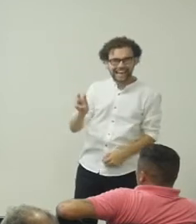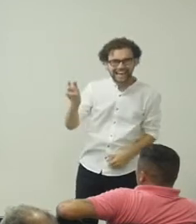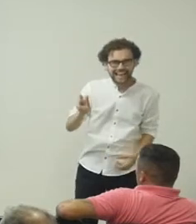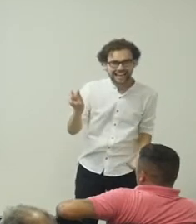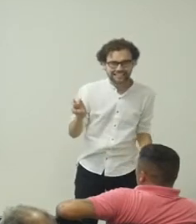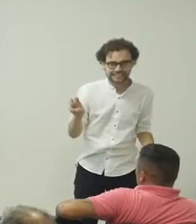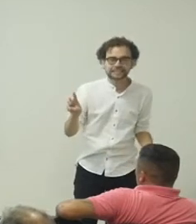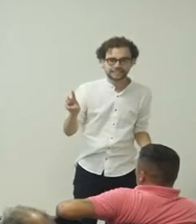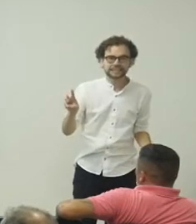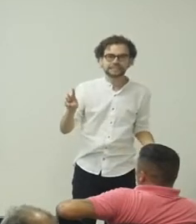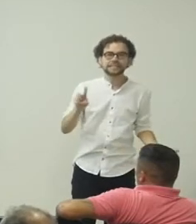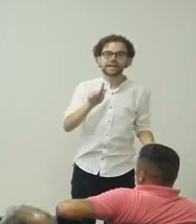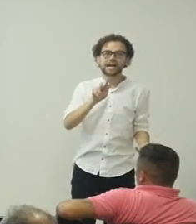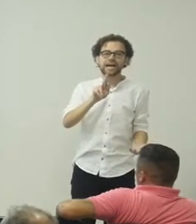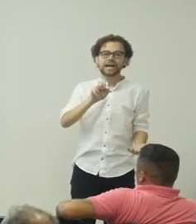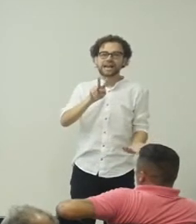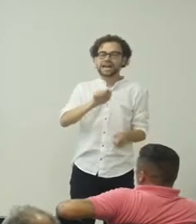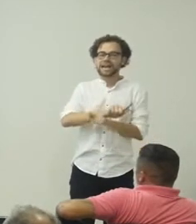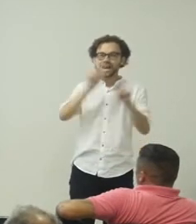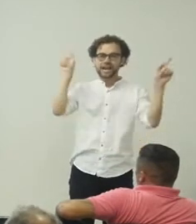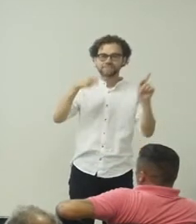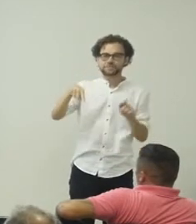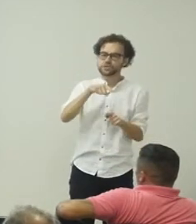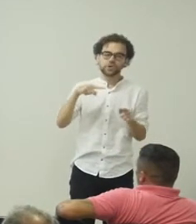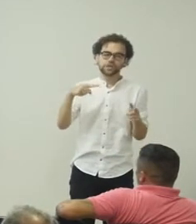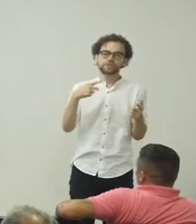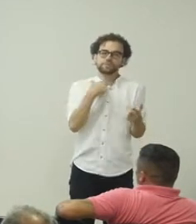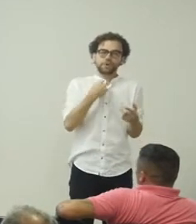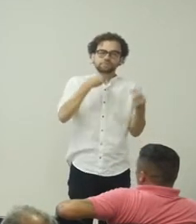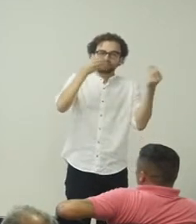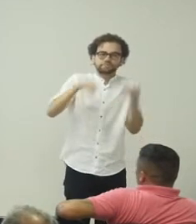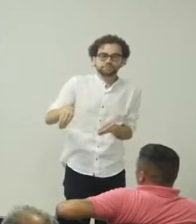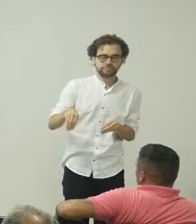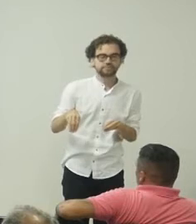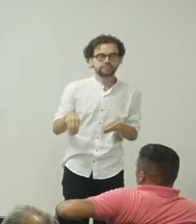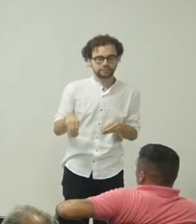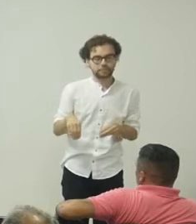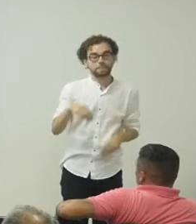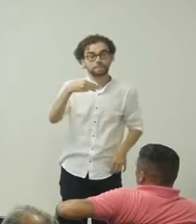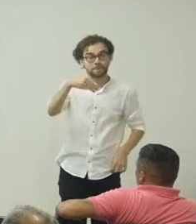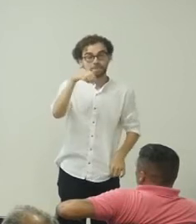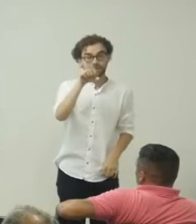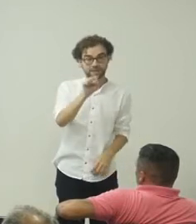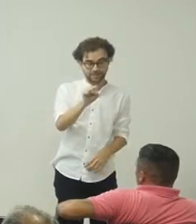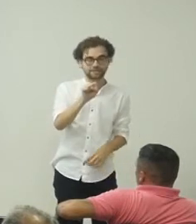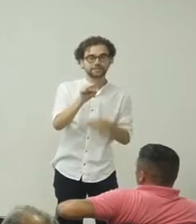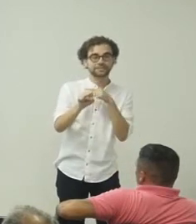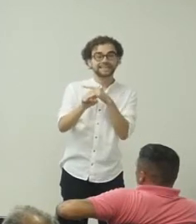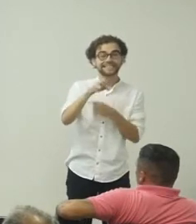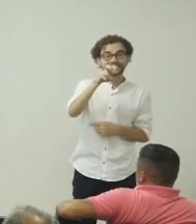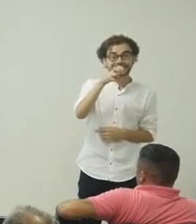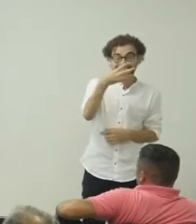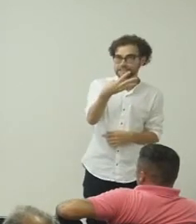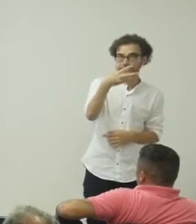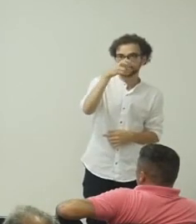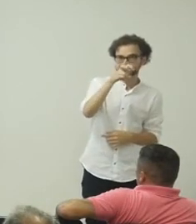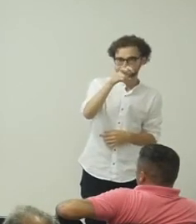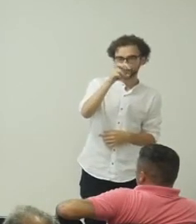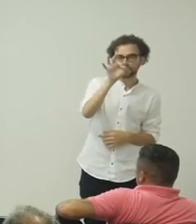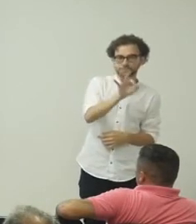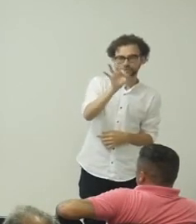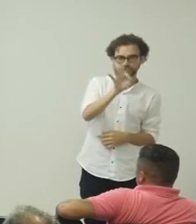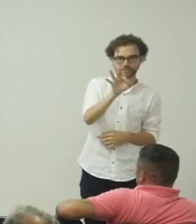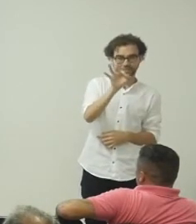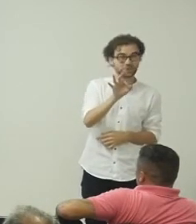algo muito grave que não pode ser desconsiderado por nós, né? Segundo a OMS, 35% das mulheres em todo o mundo